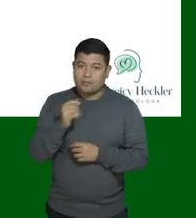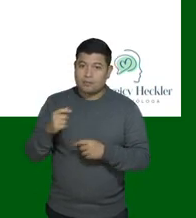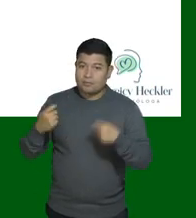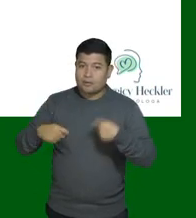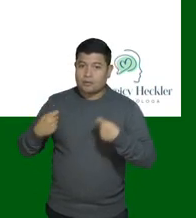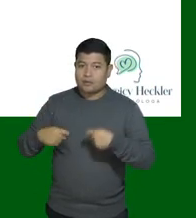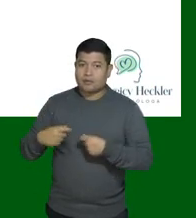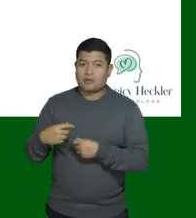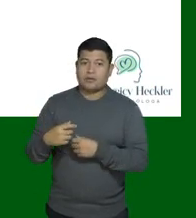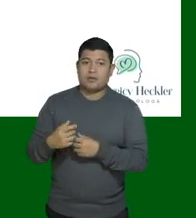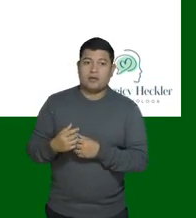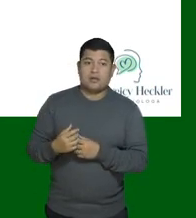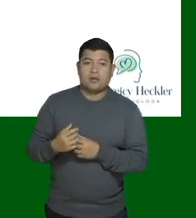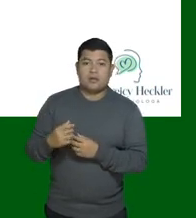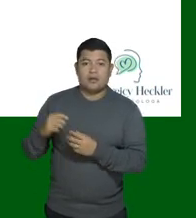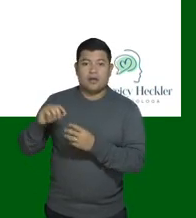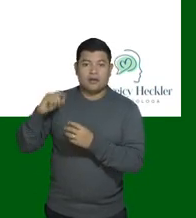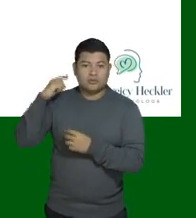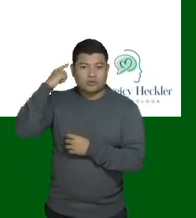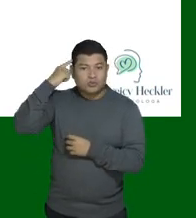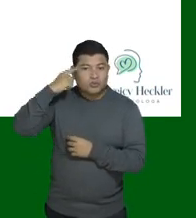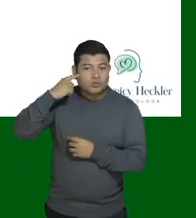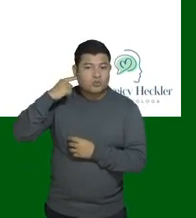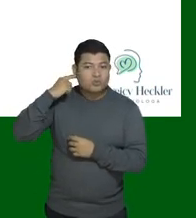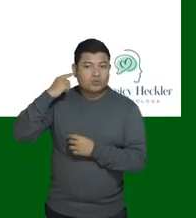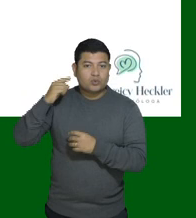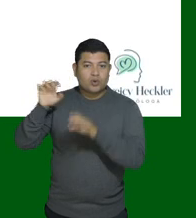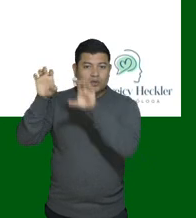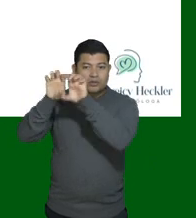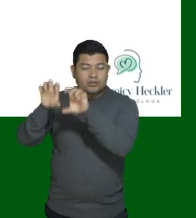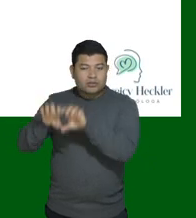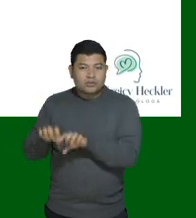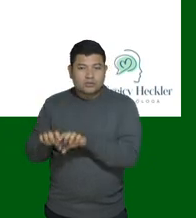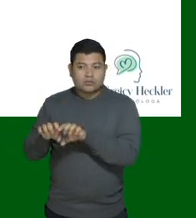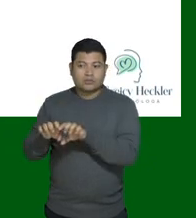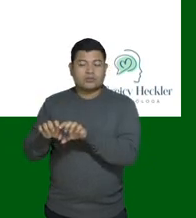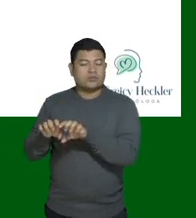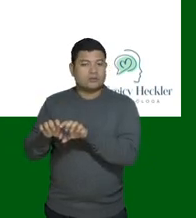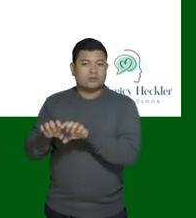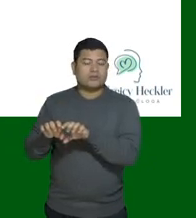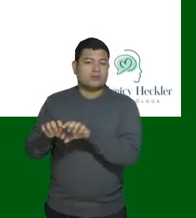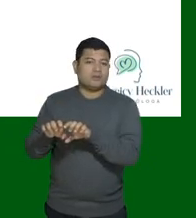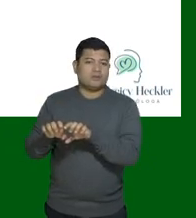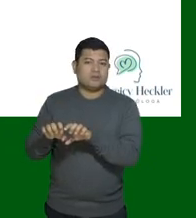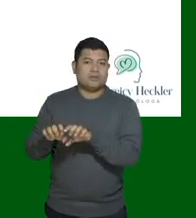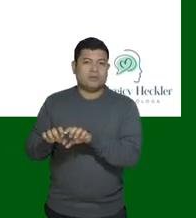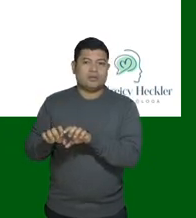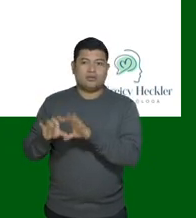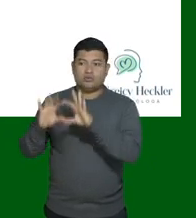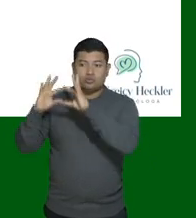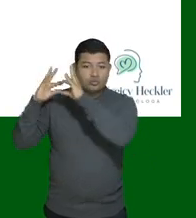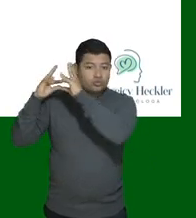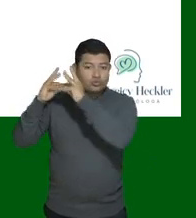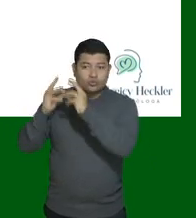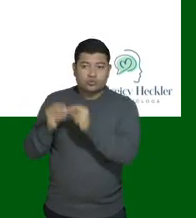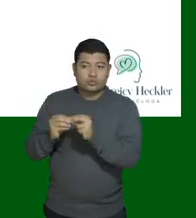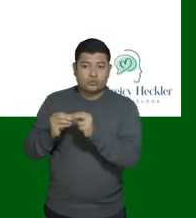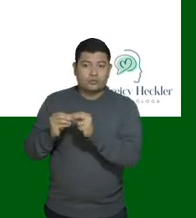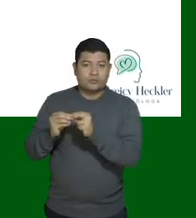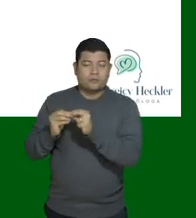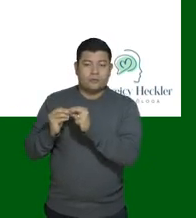do conduto, da membrana timpânica, da parte mais interna do ouvido. Isso aqui tudo